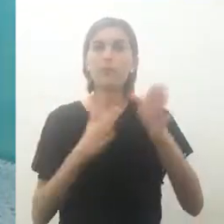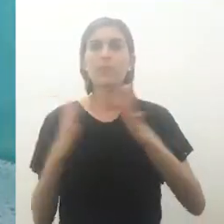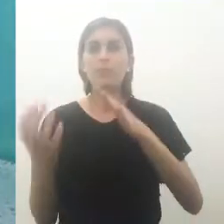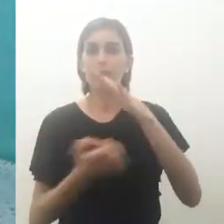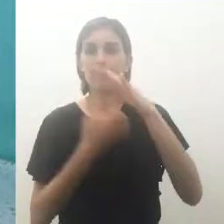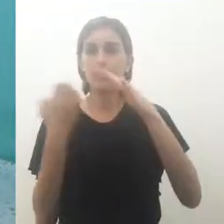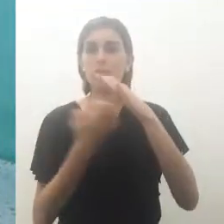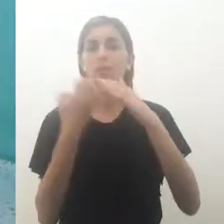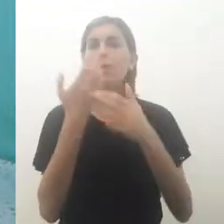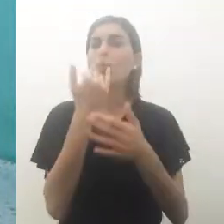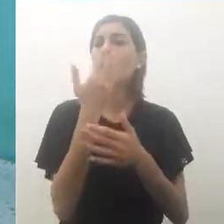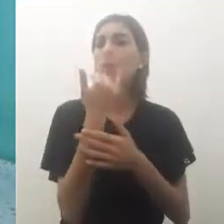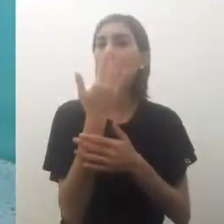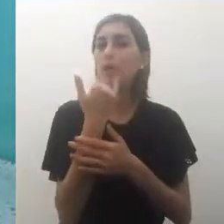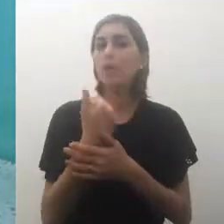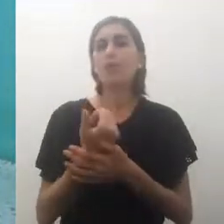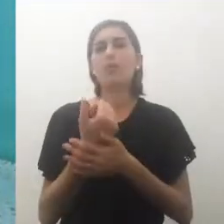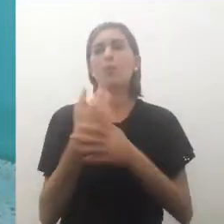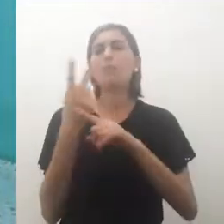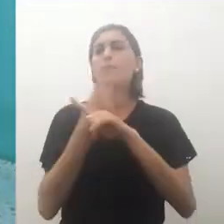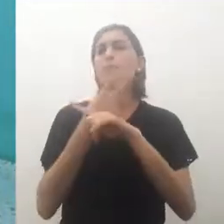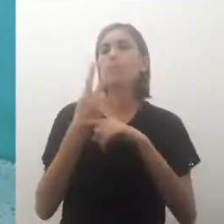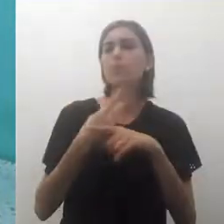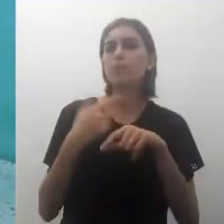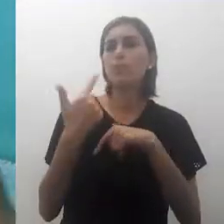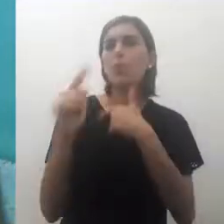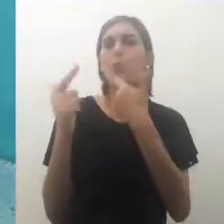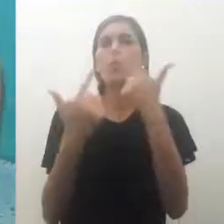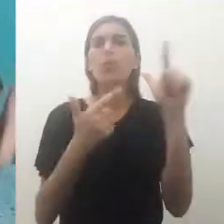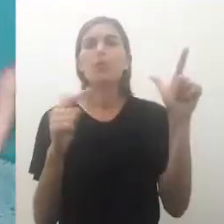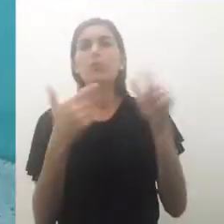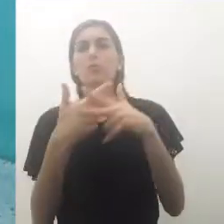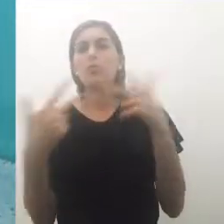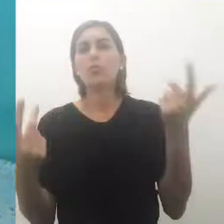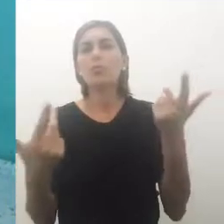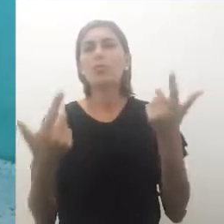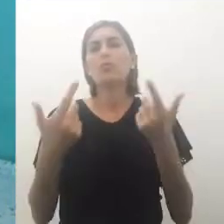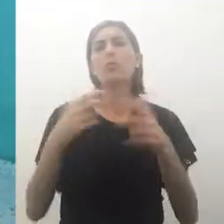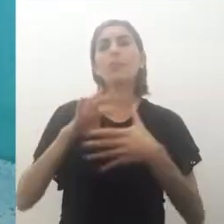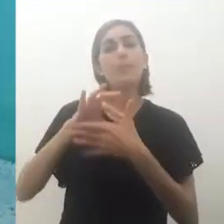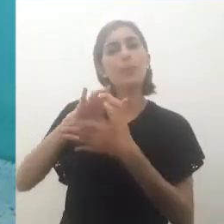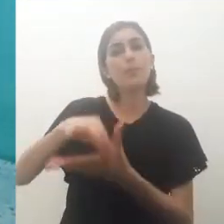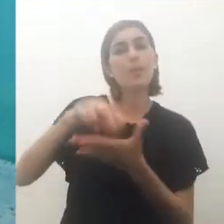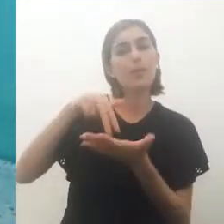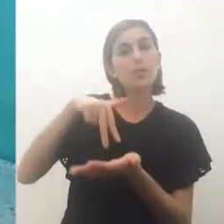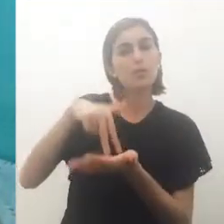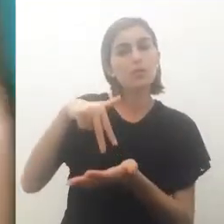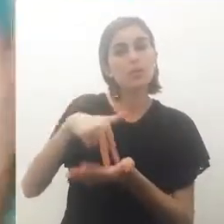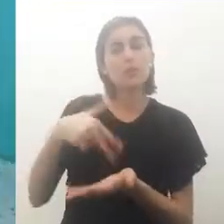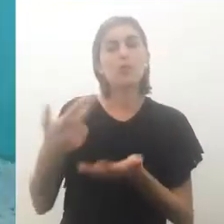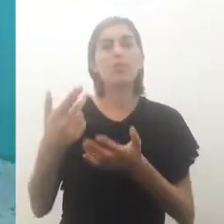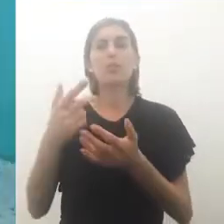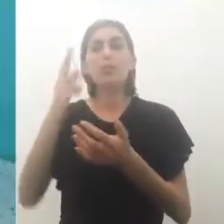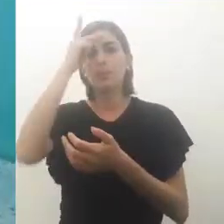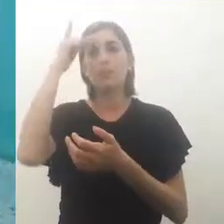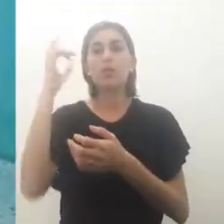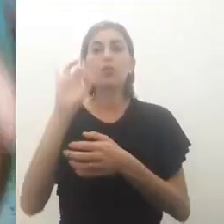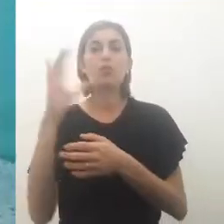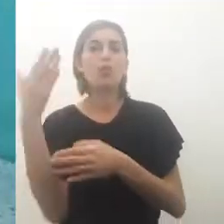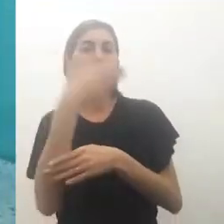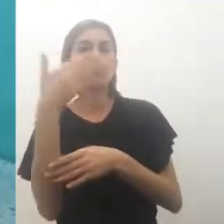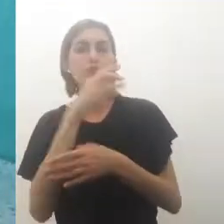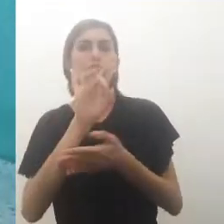de comida algumas tiveram um up, outras que funcionavam presencialmente e a clientela era só